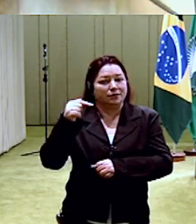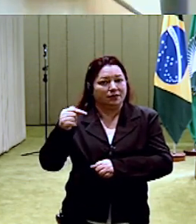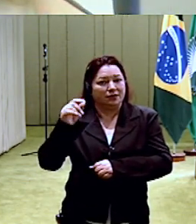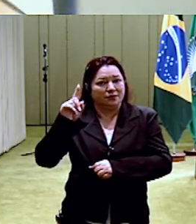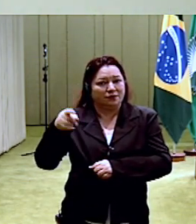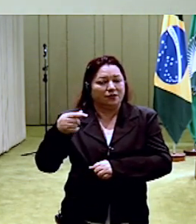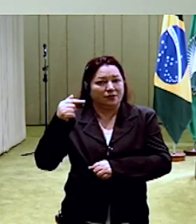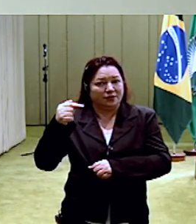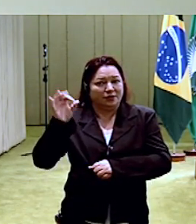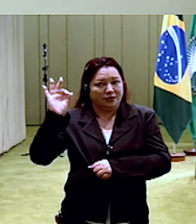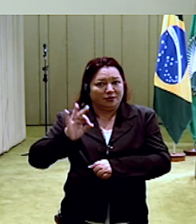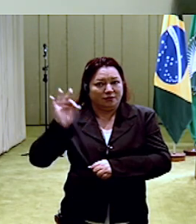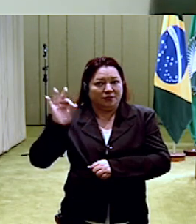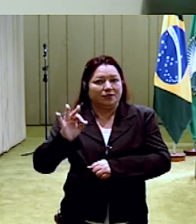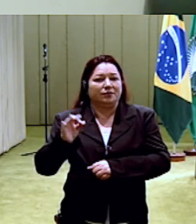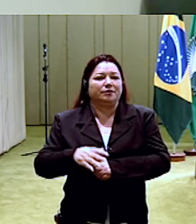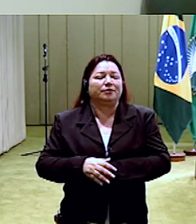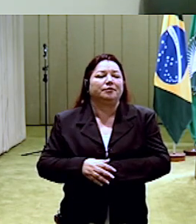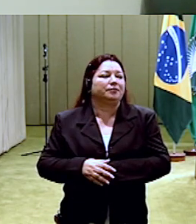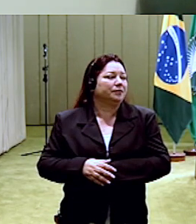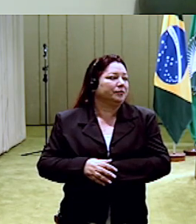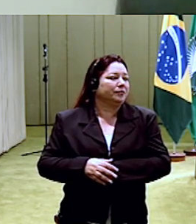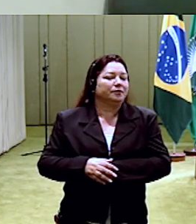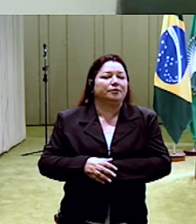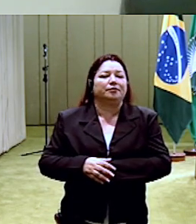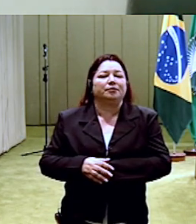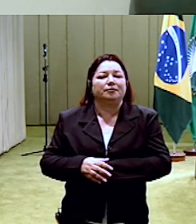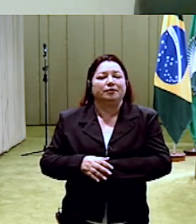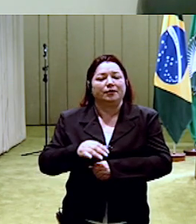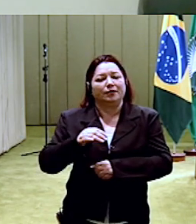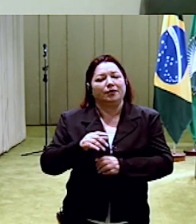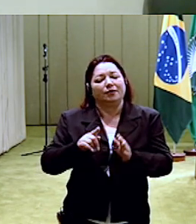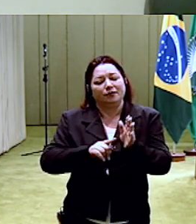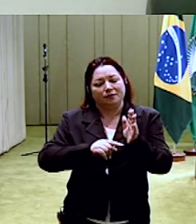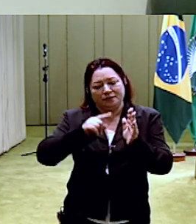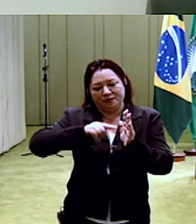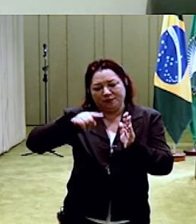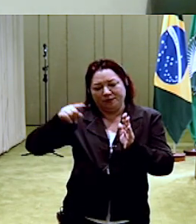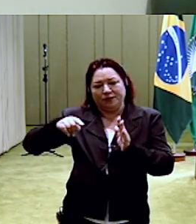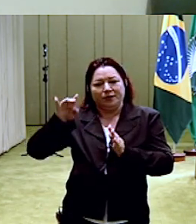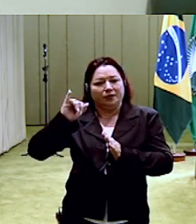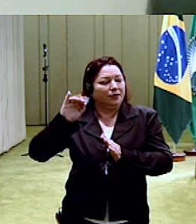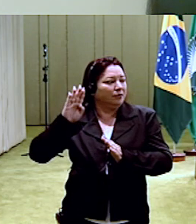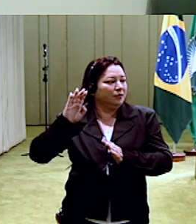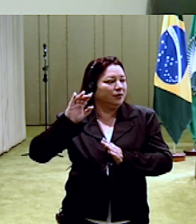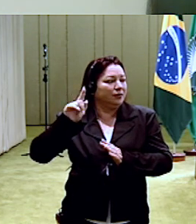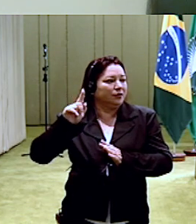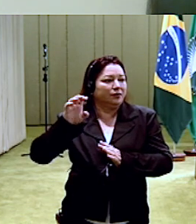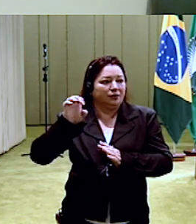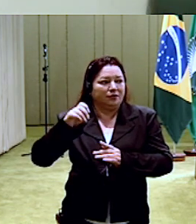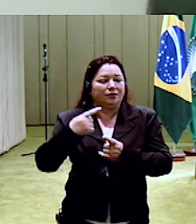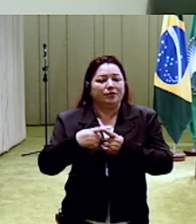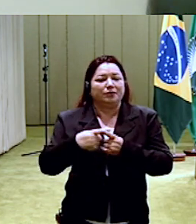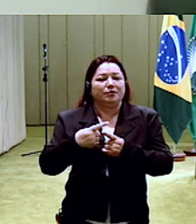77,7%, eu não estou com dado do recorte de raça e etnia, mas o IBGE publica e tem dados do ano passado. O